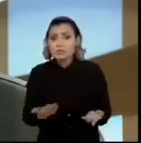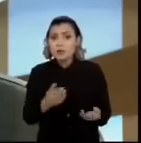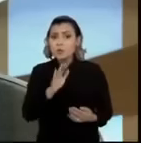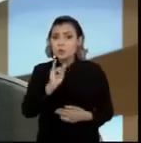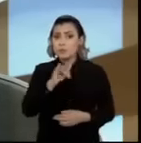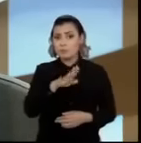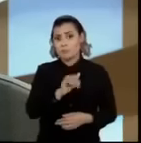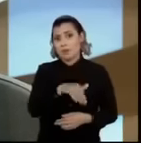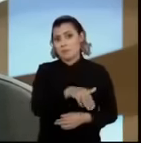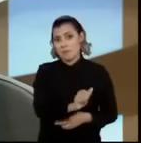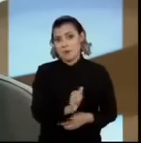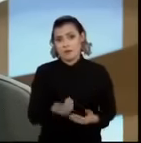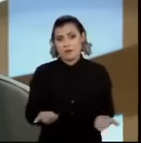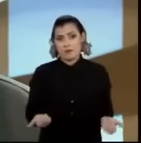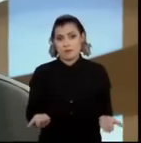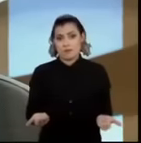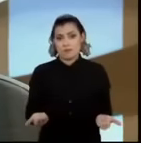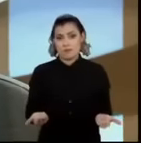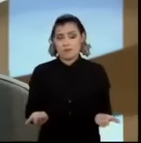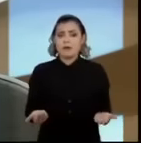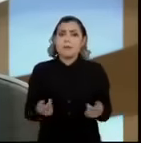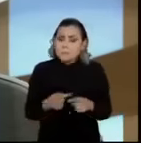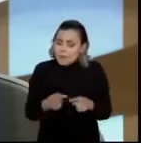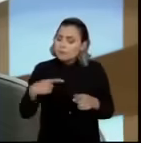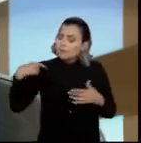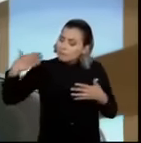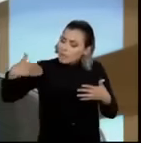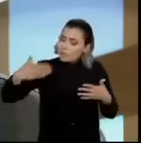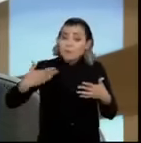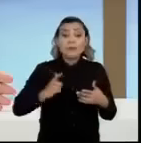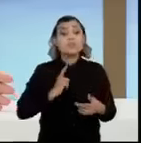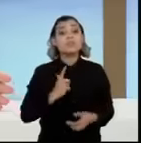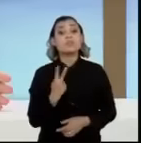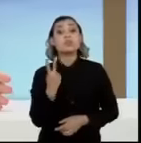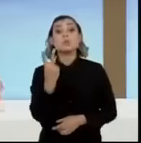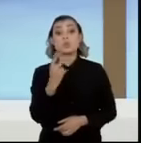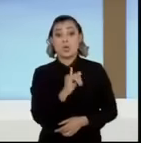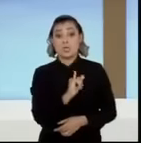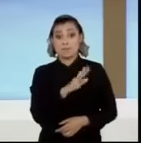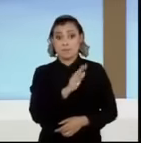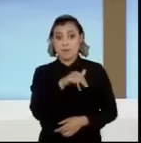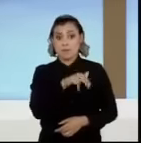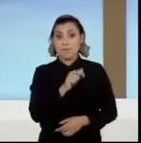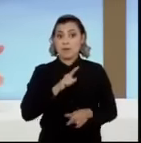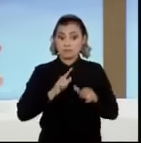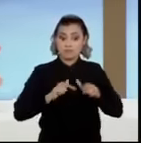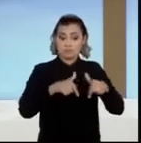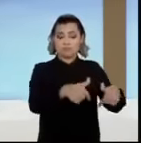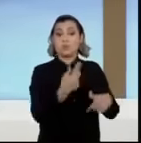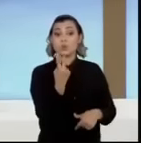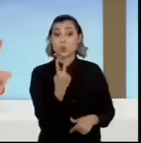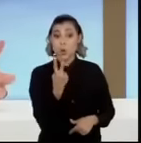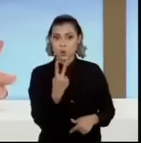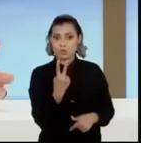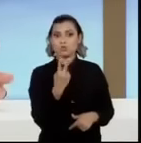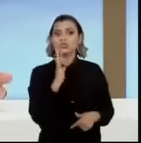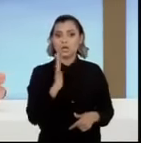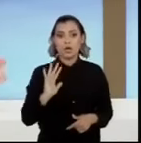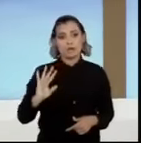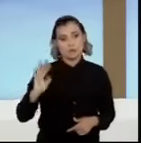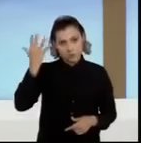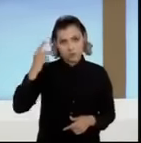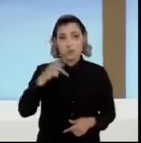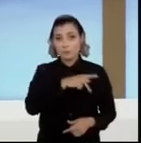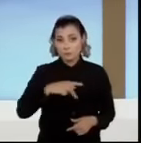IBAMA. E, além de tudo isso, teve 2 operações do IBAMA que foram, uma delas o presidente